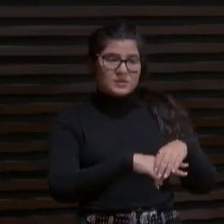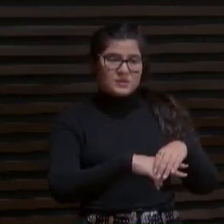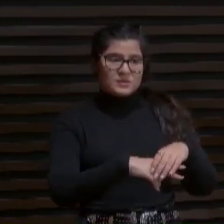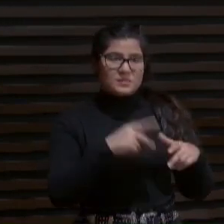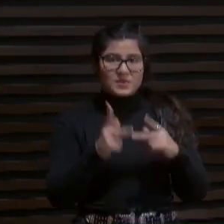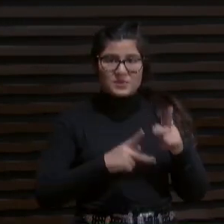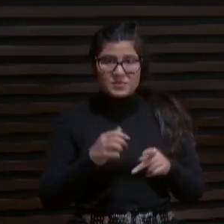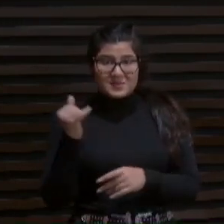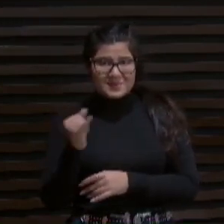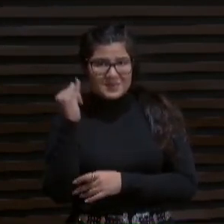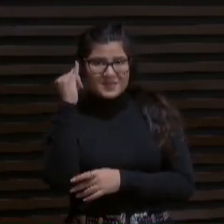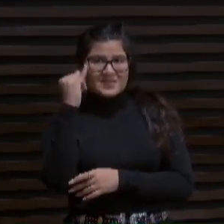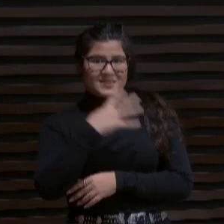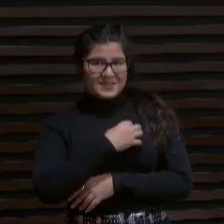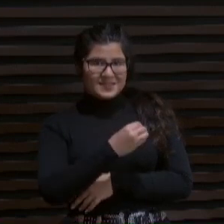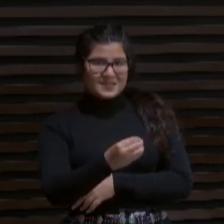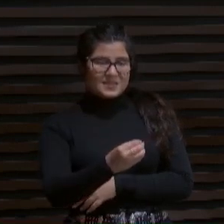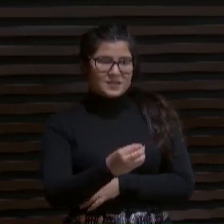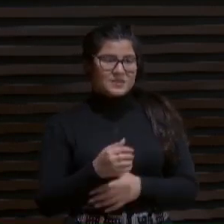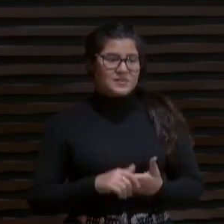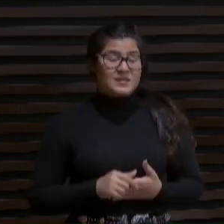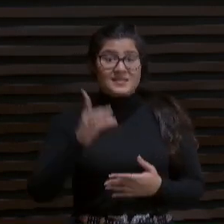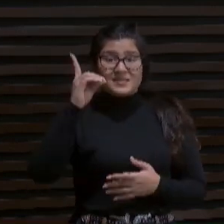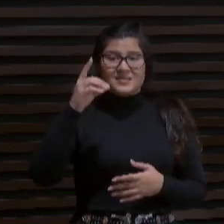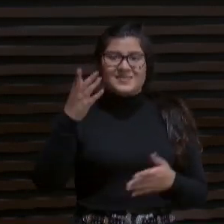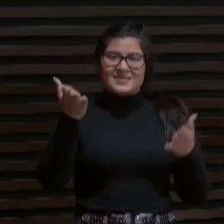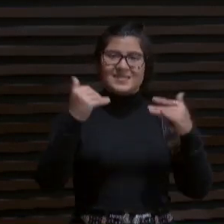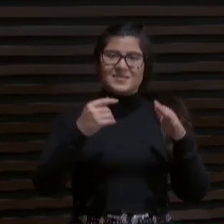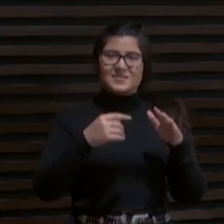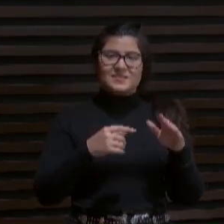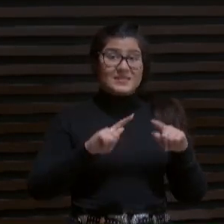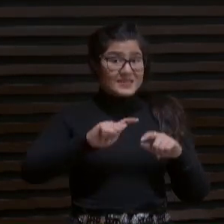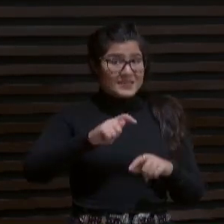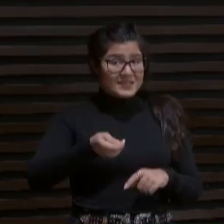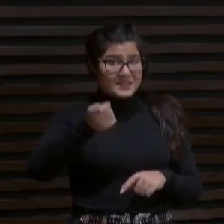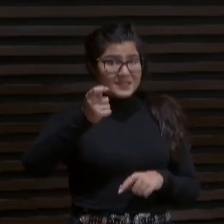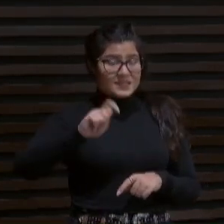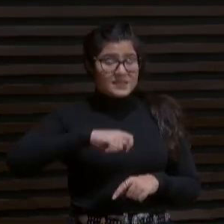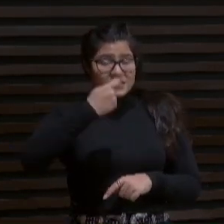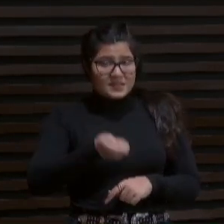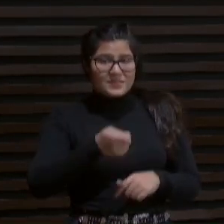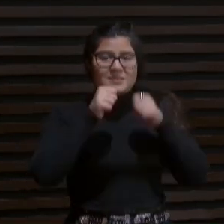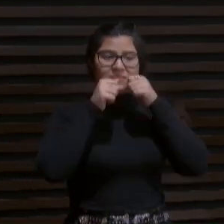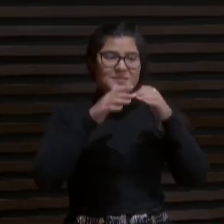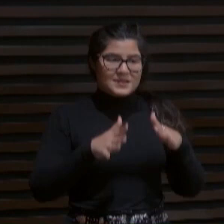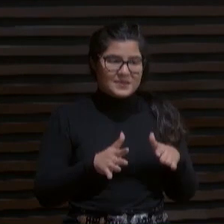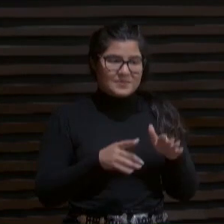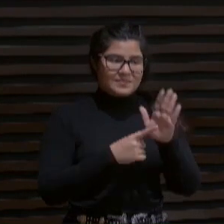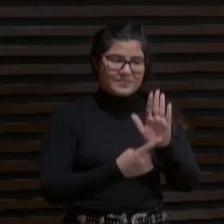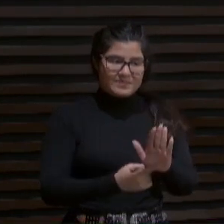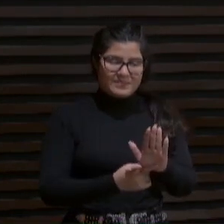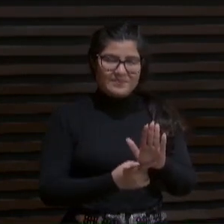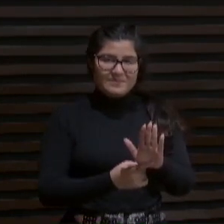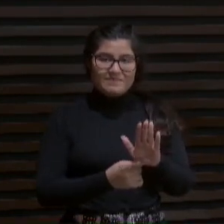matriarca. Ou seja, Deus deu para eles um sinal da bênção deles. Deus